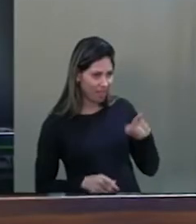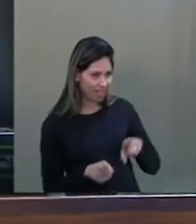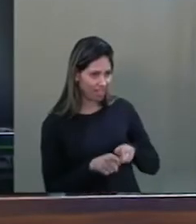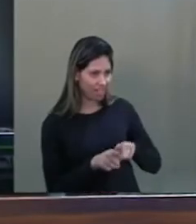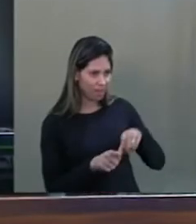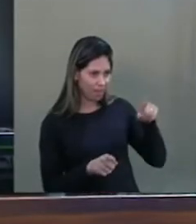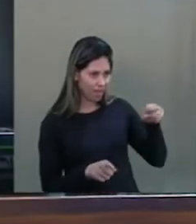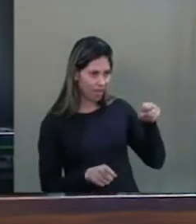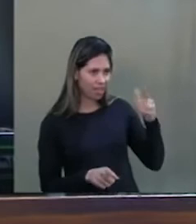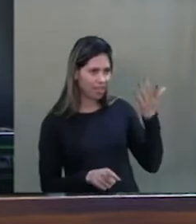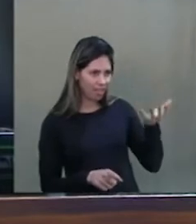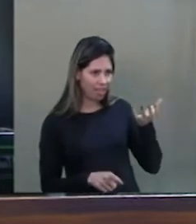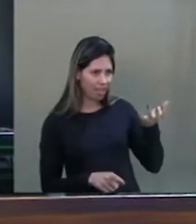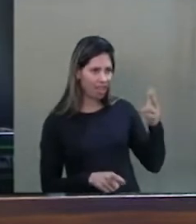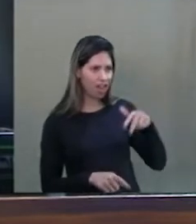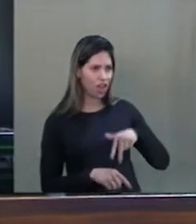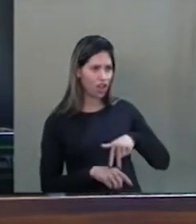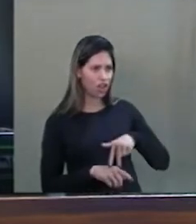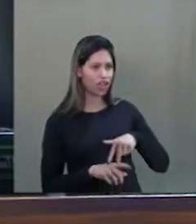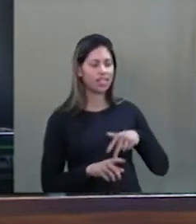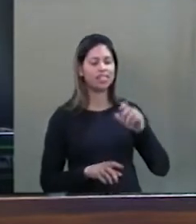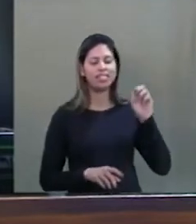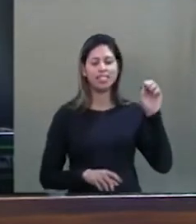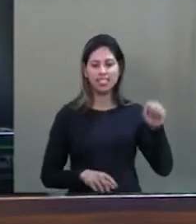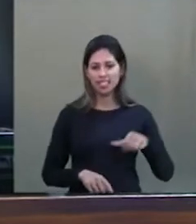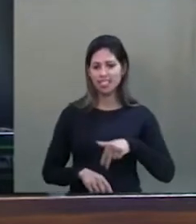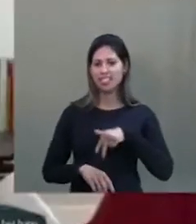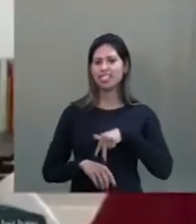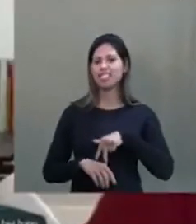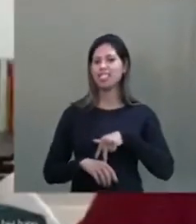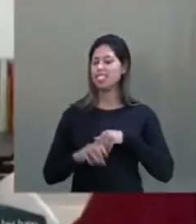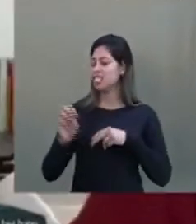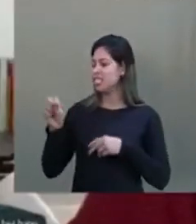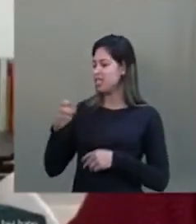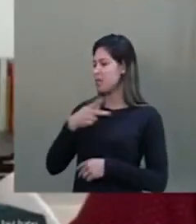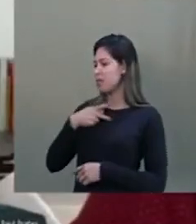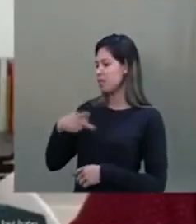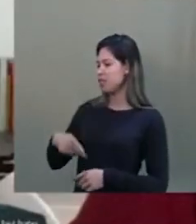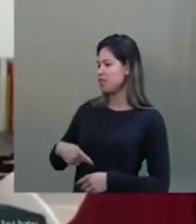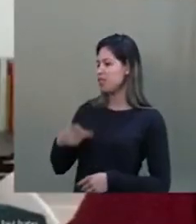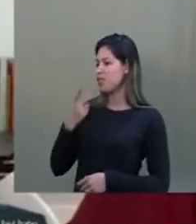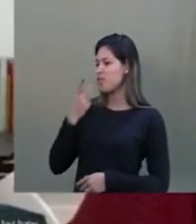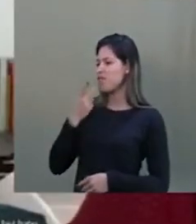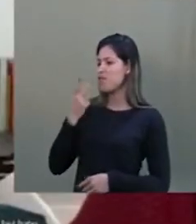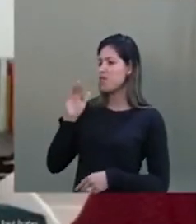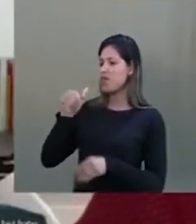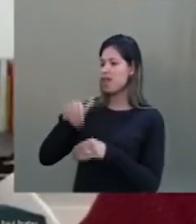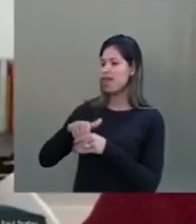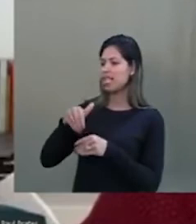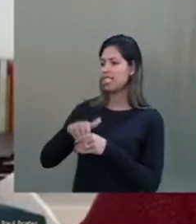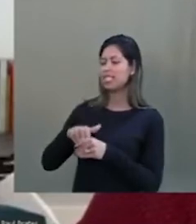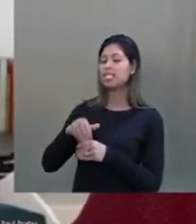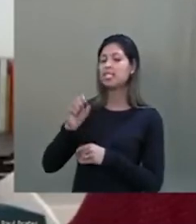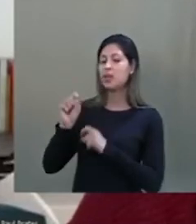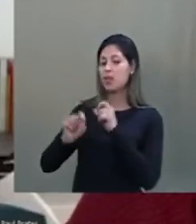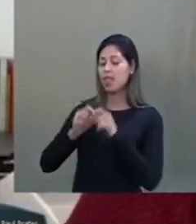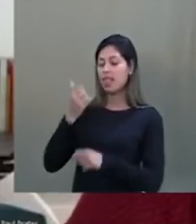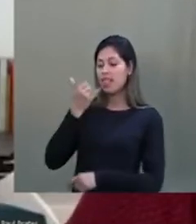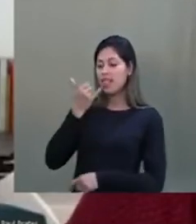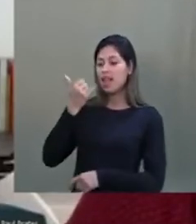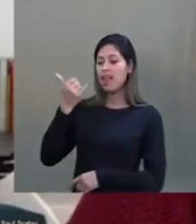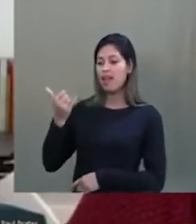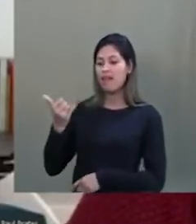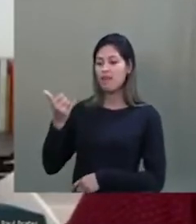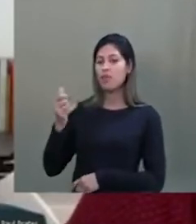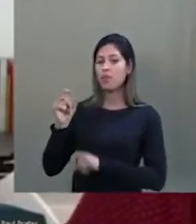para a gente fechar... Sim, presidente, apenas porque como alguns estão declinando o voto pelo telefone e nós estamos em termos